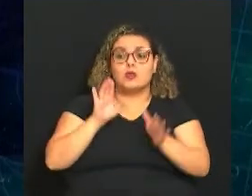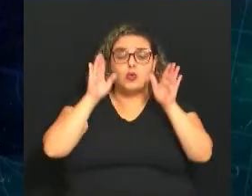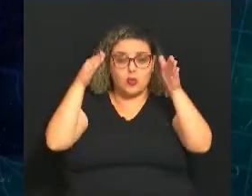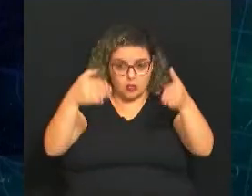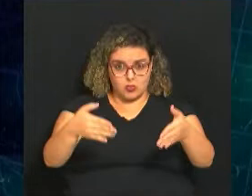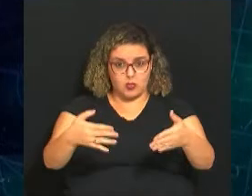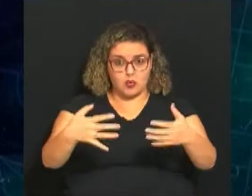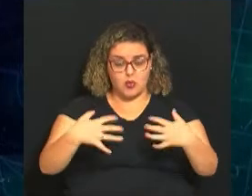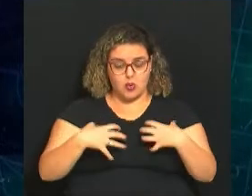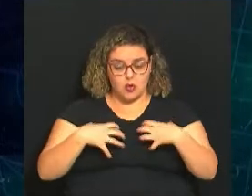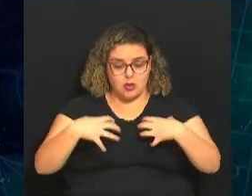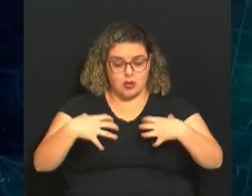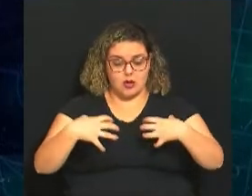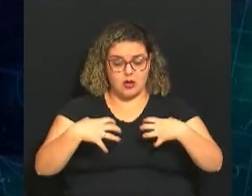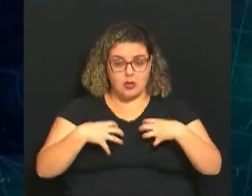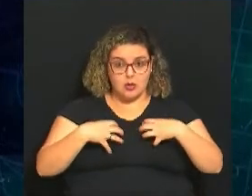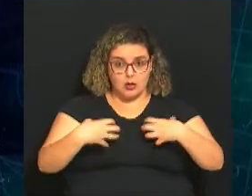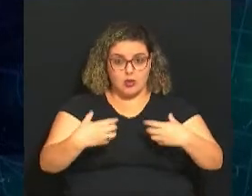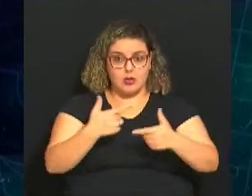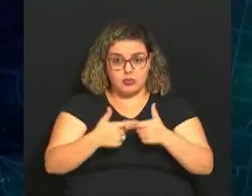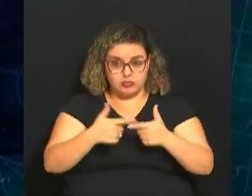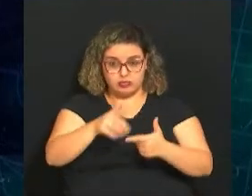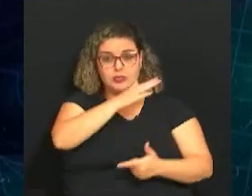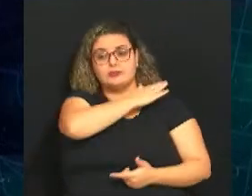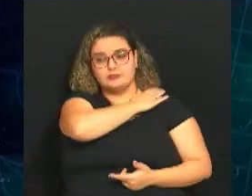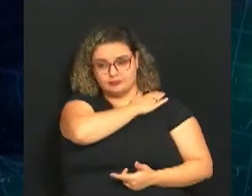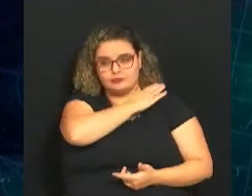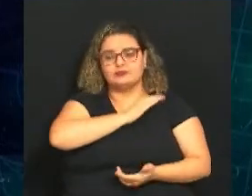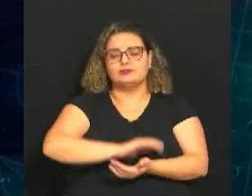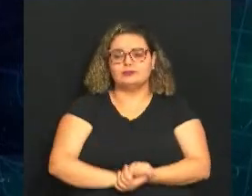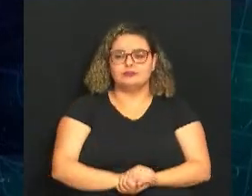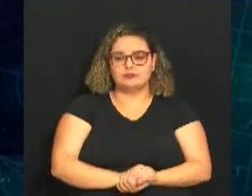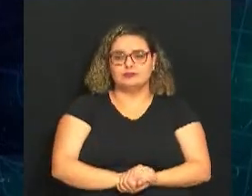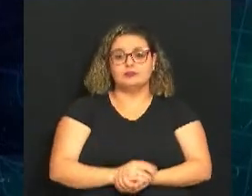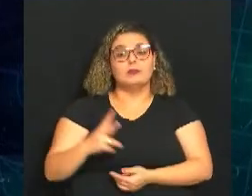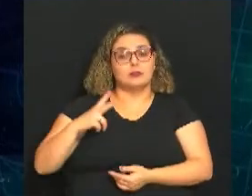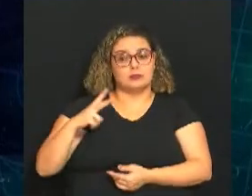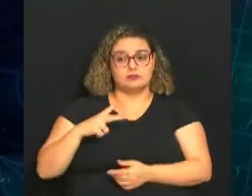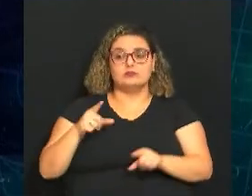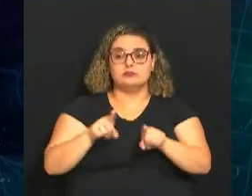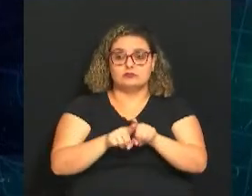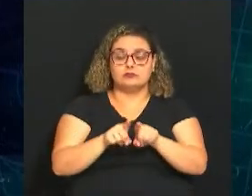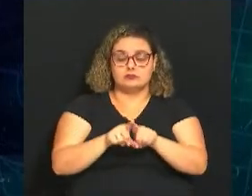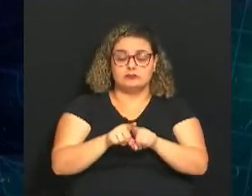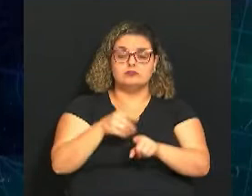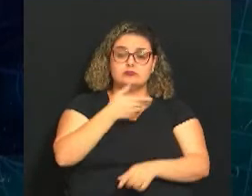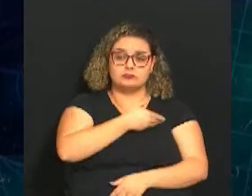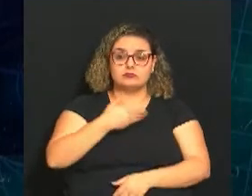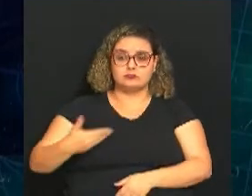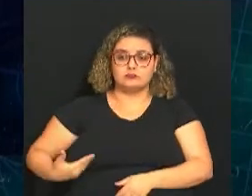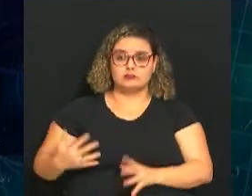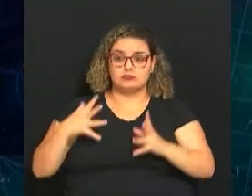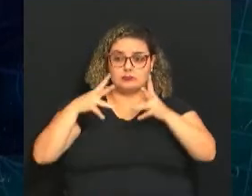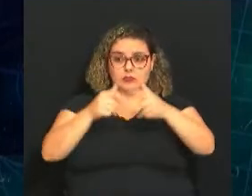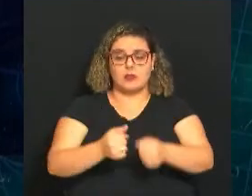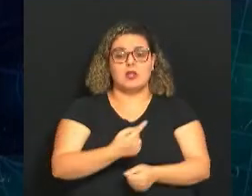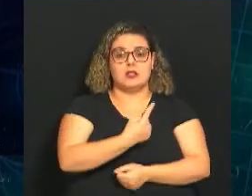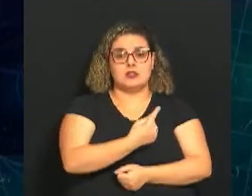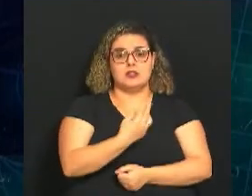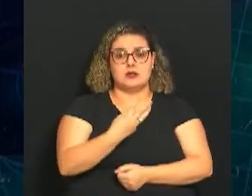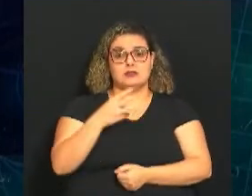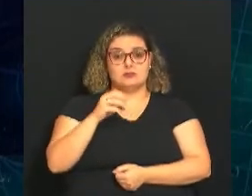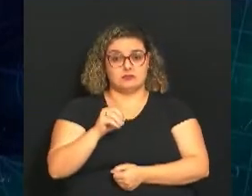síndromes respiratórias agudas graves, nas redes pública e particular de saúde. Do total de leitos, 130